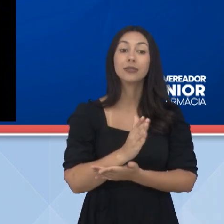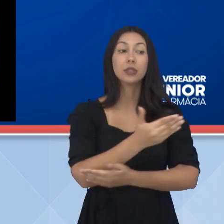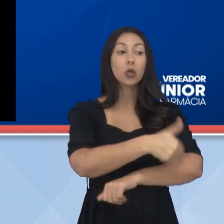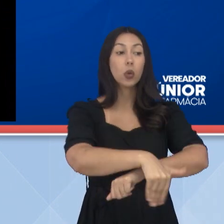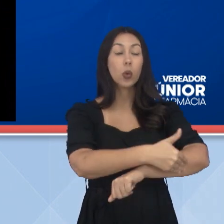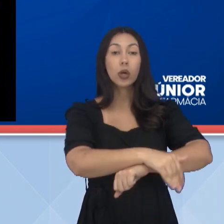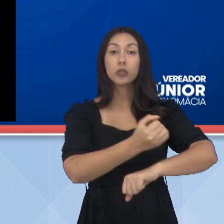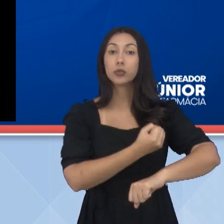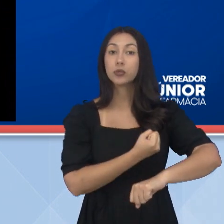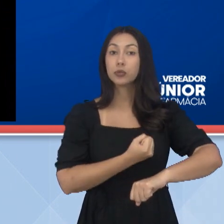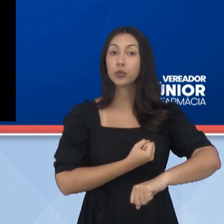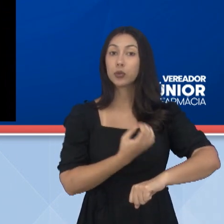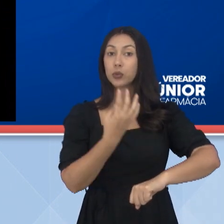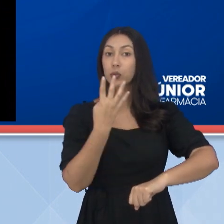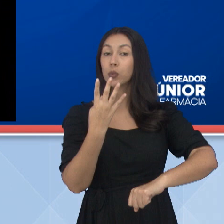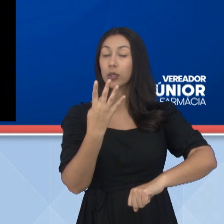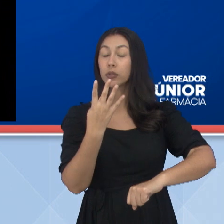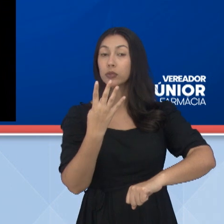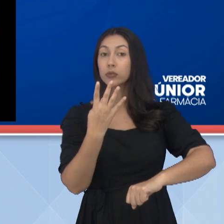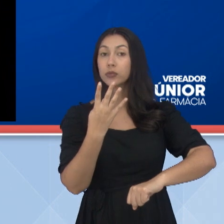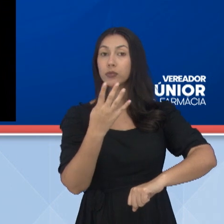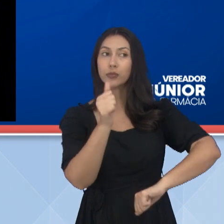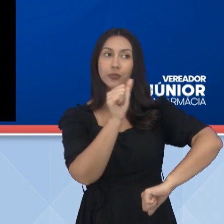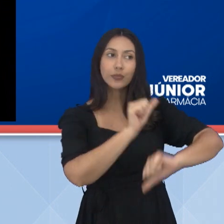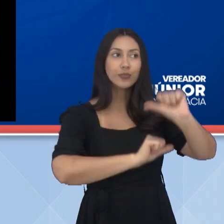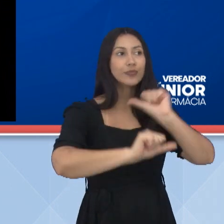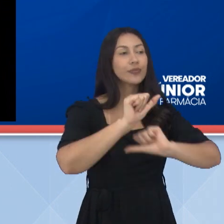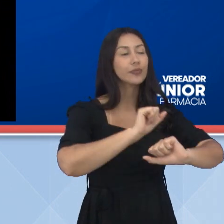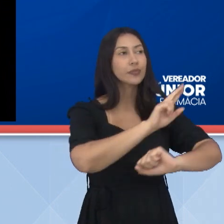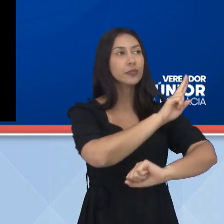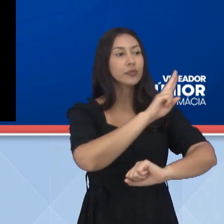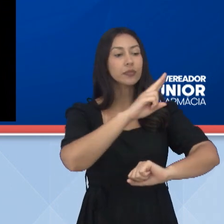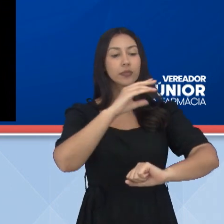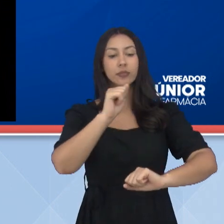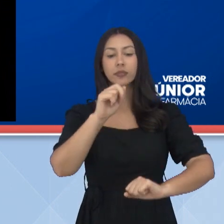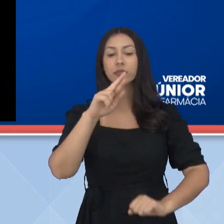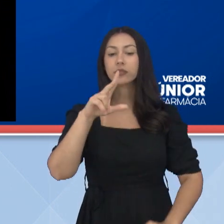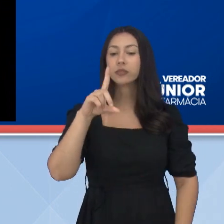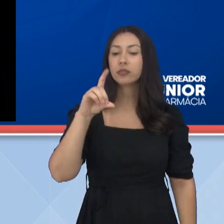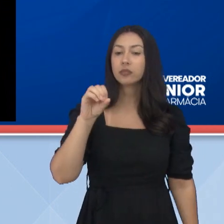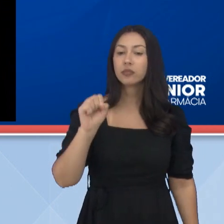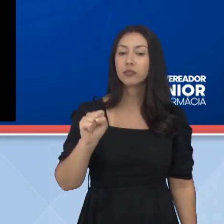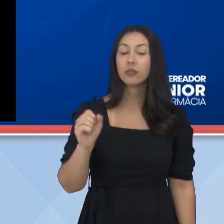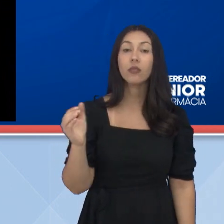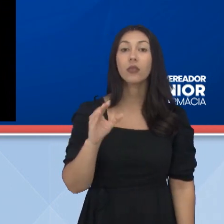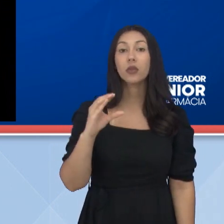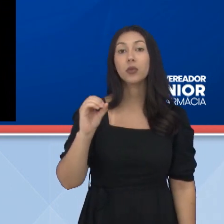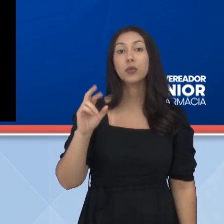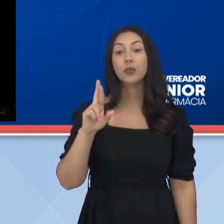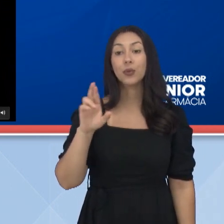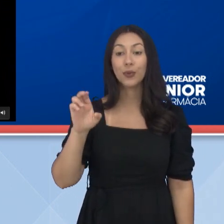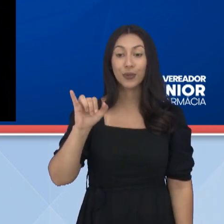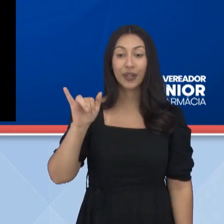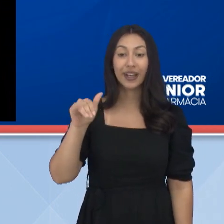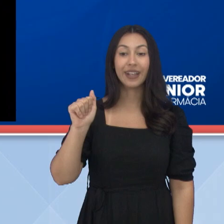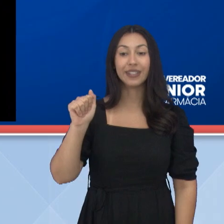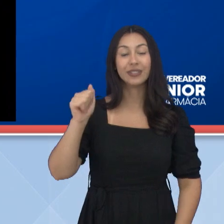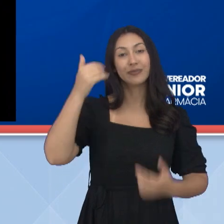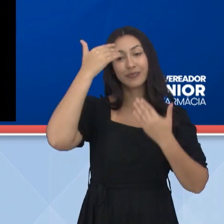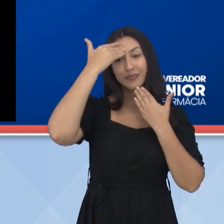Jardim Primavera 2, passa a ter o nome do seu Carlos Corrêa da Silva. Muito obrigado, senhor presidente.